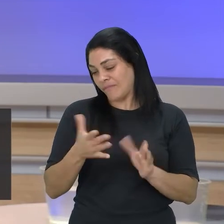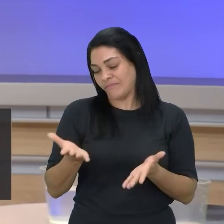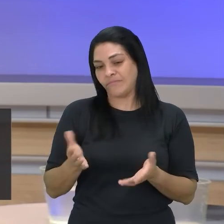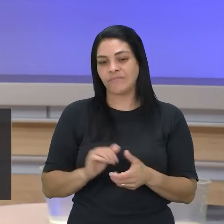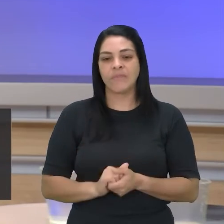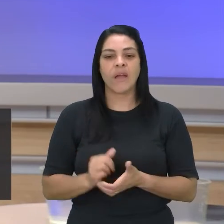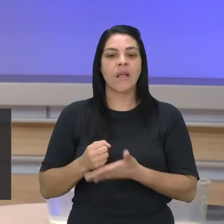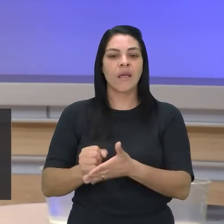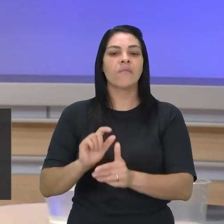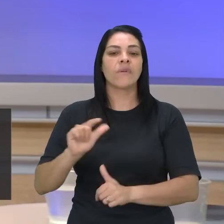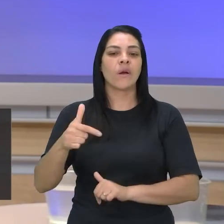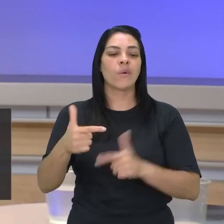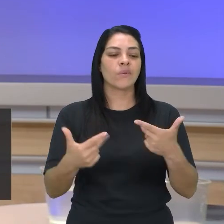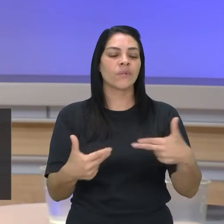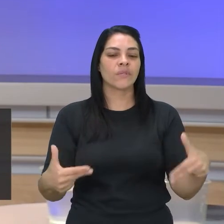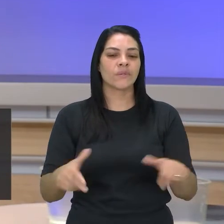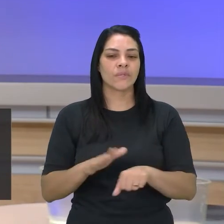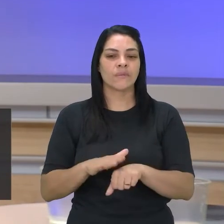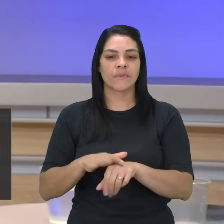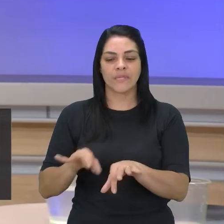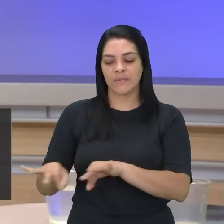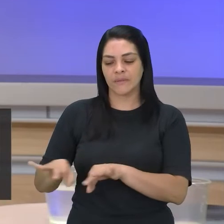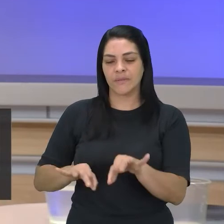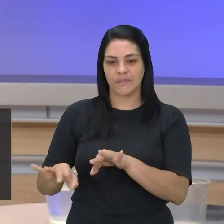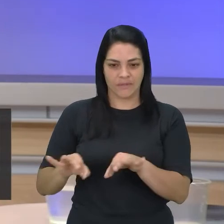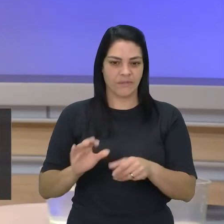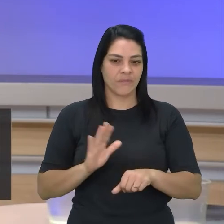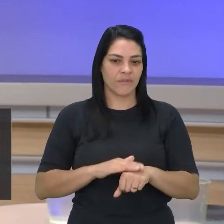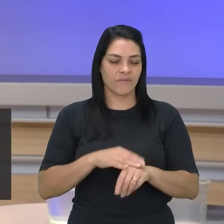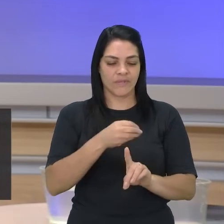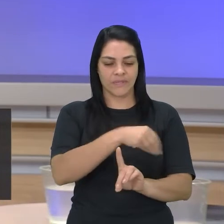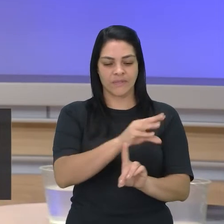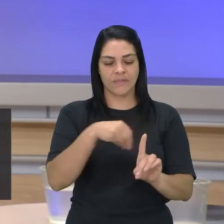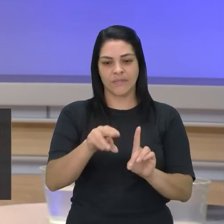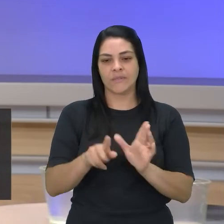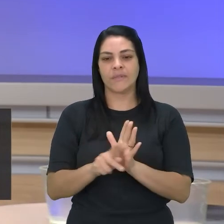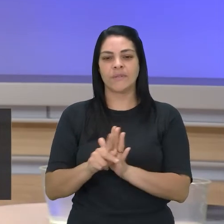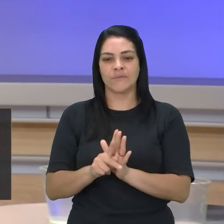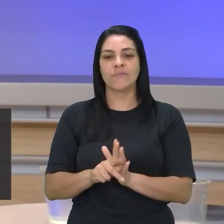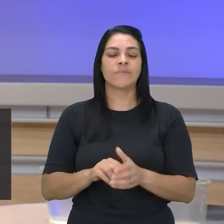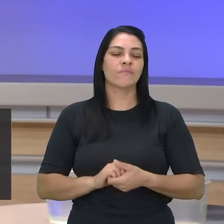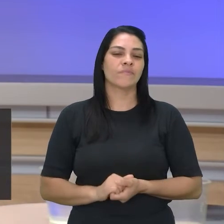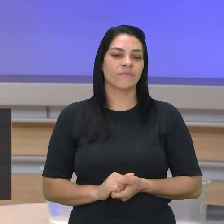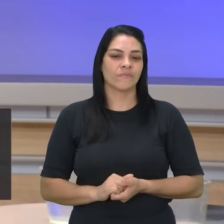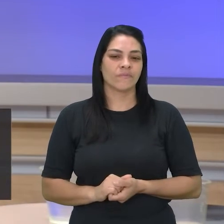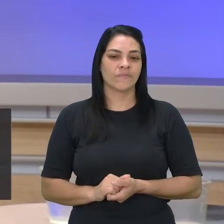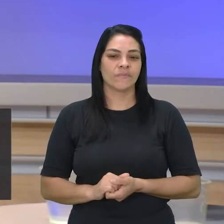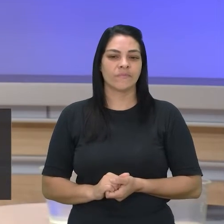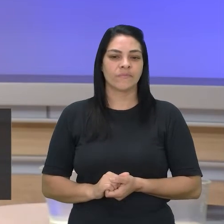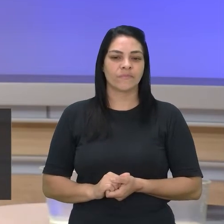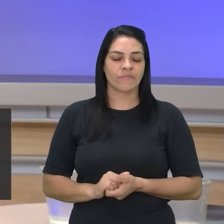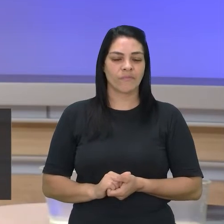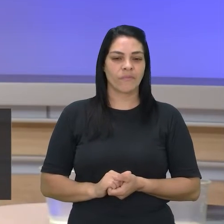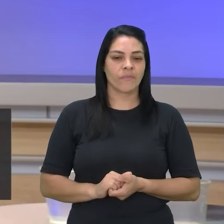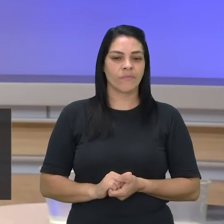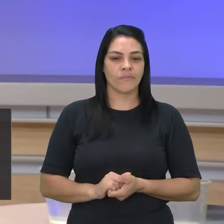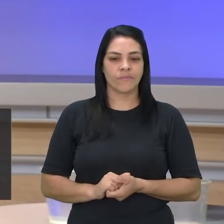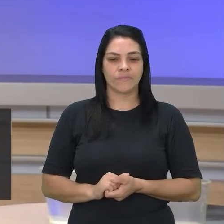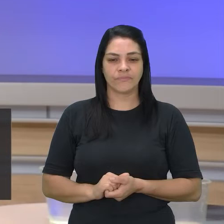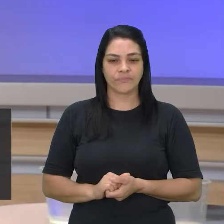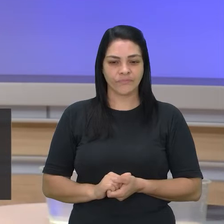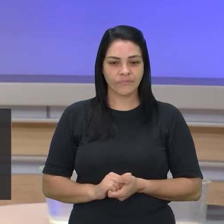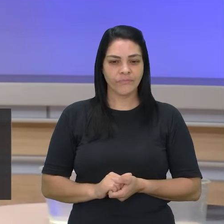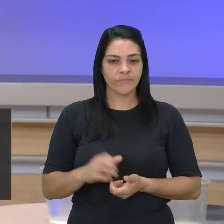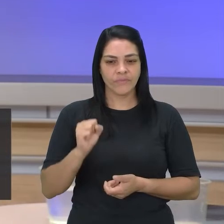gente leva outras leituras para fazer com eles. A gente faz mediação de leitura com eles, né? Então, para